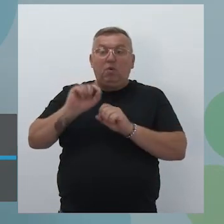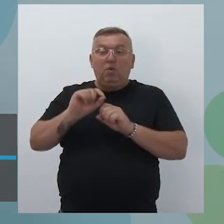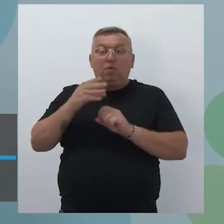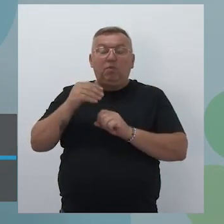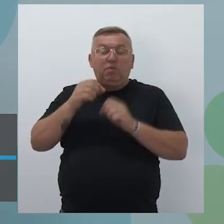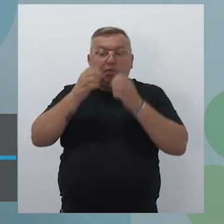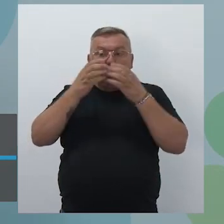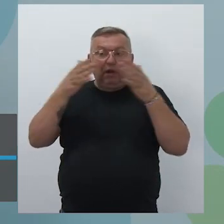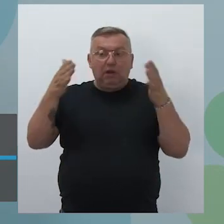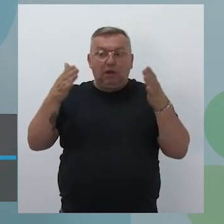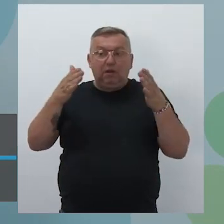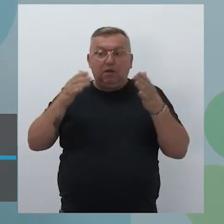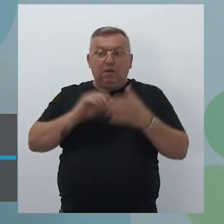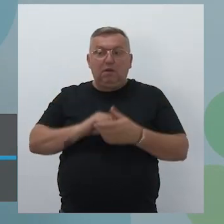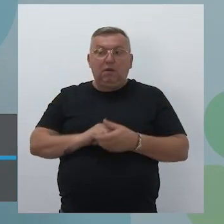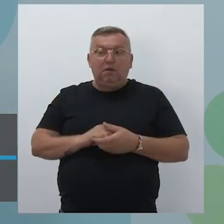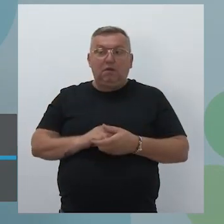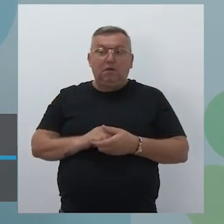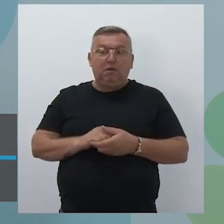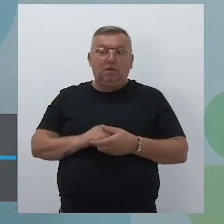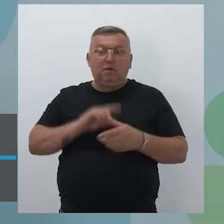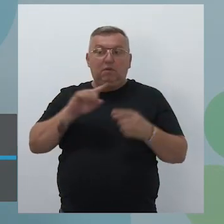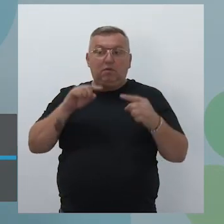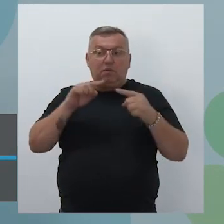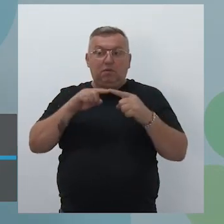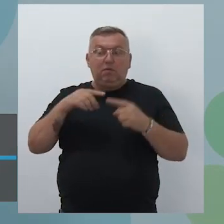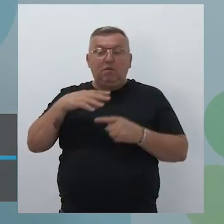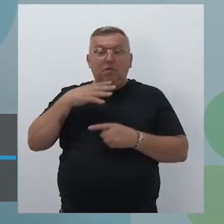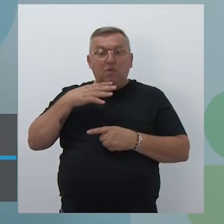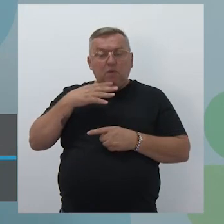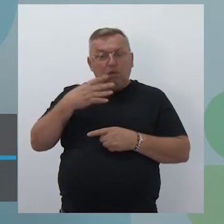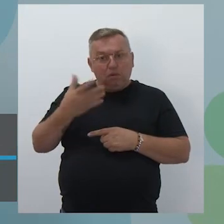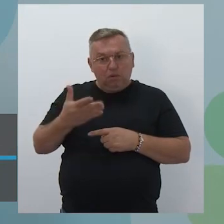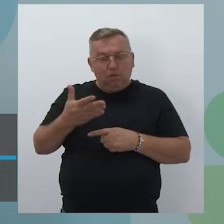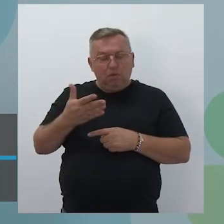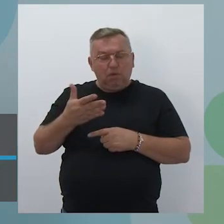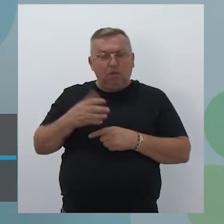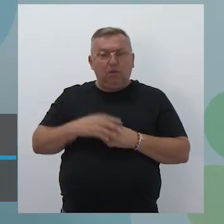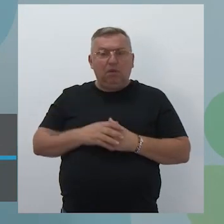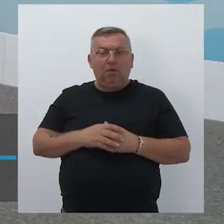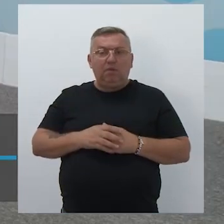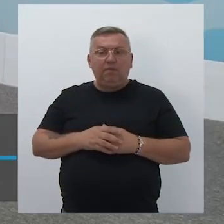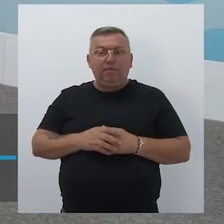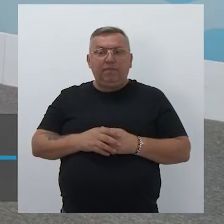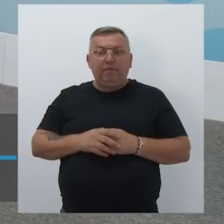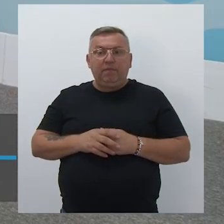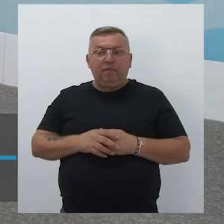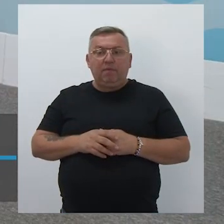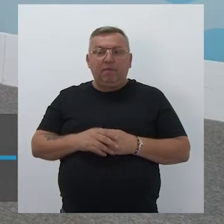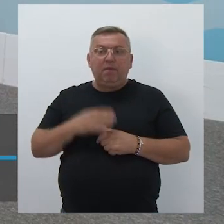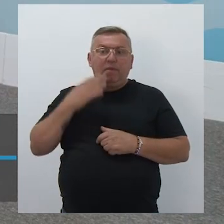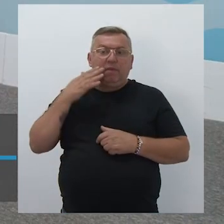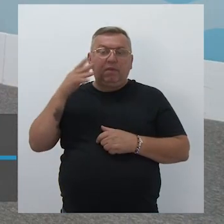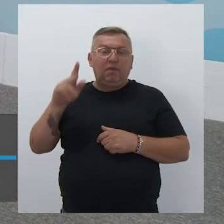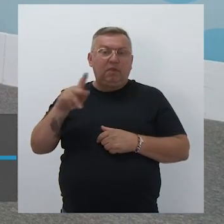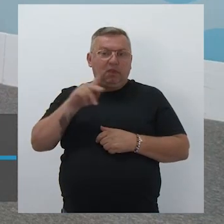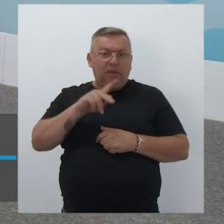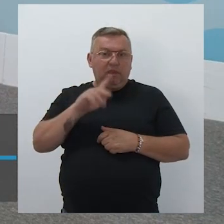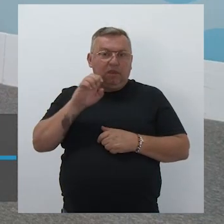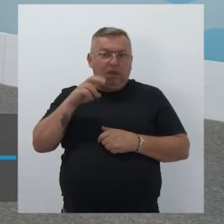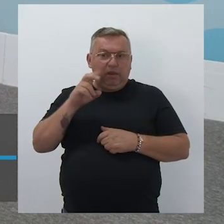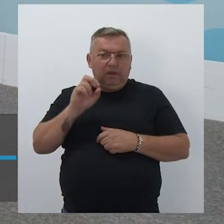bastante clara ali no, nos objetos de conhecimento no currículo paulista. Né? Obrigada, Emerson.